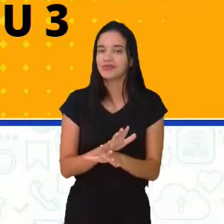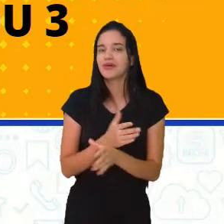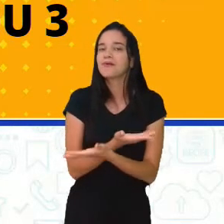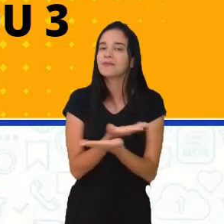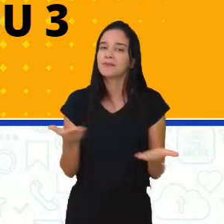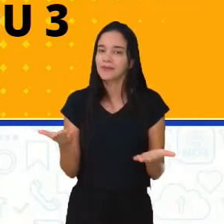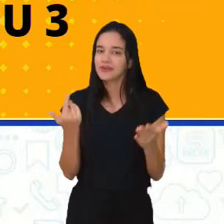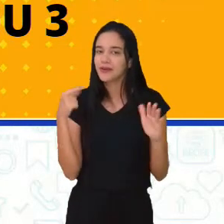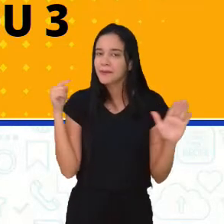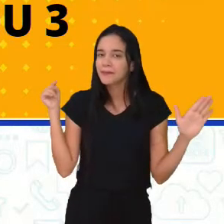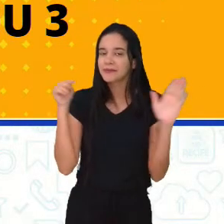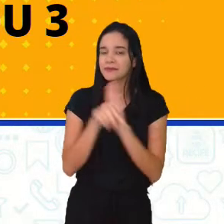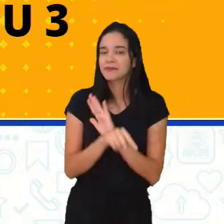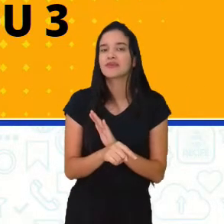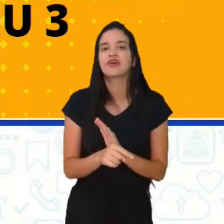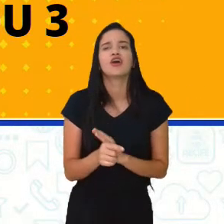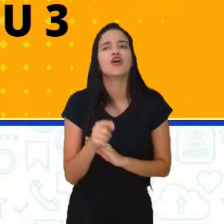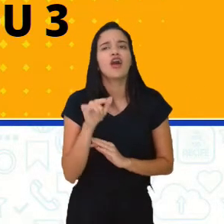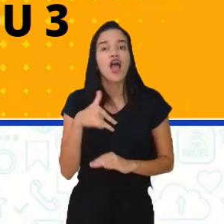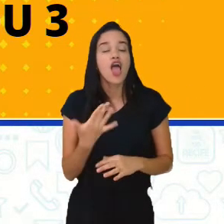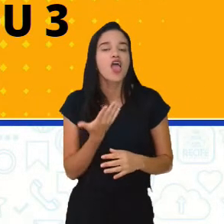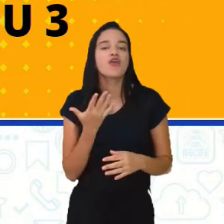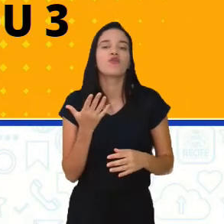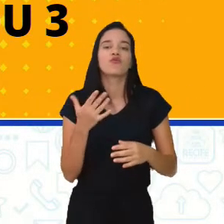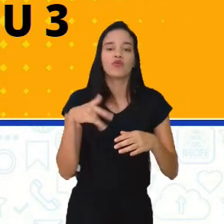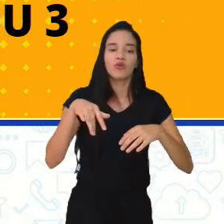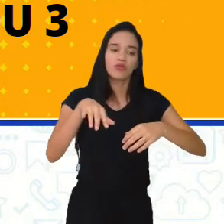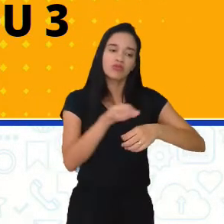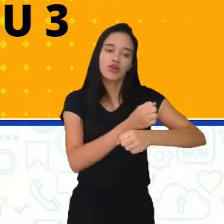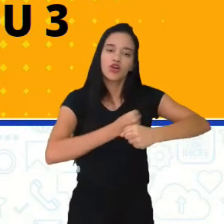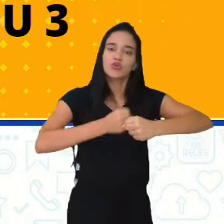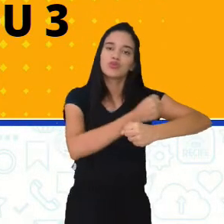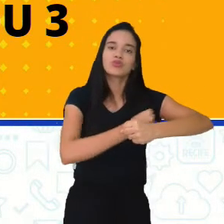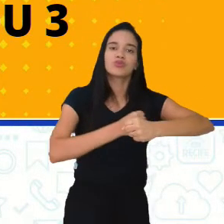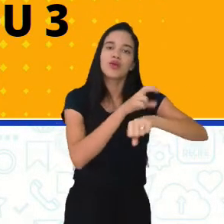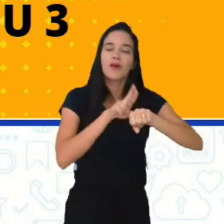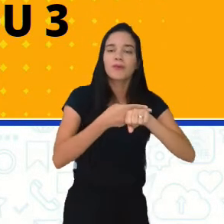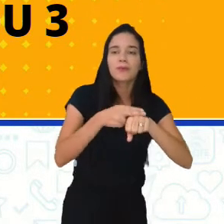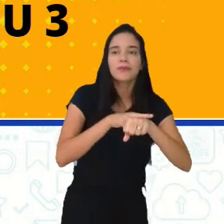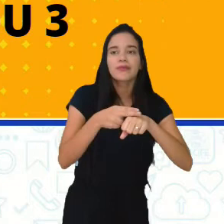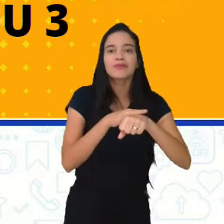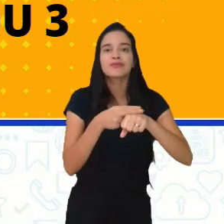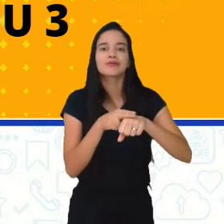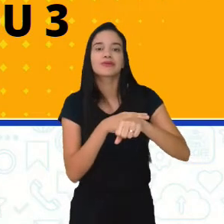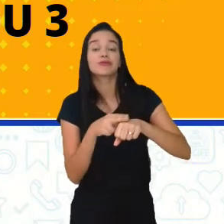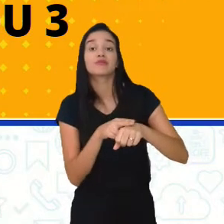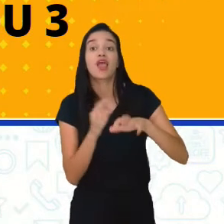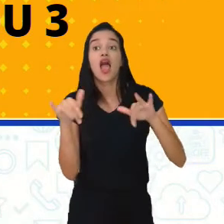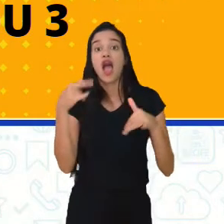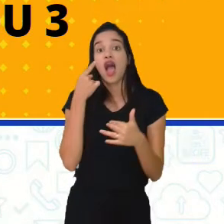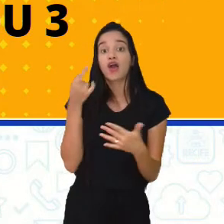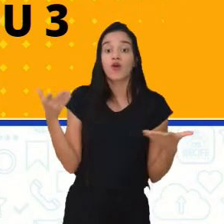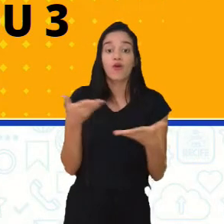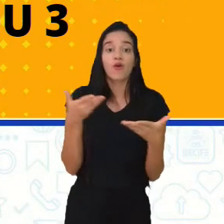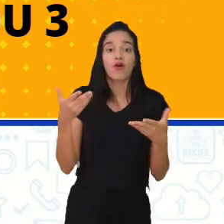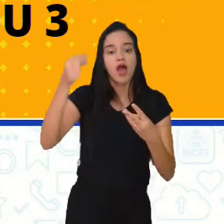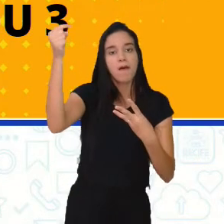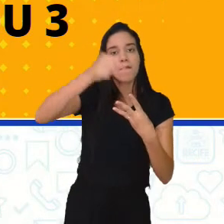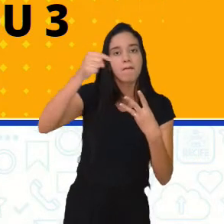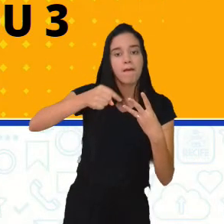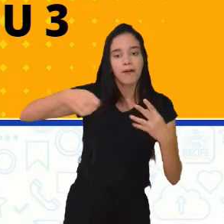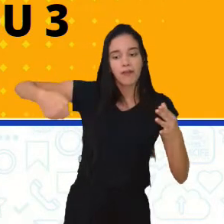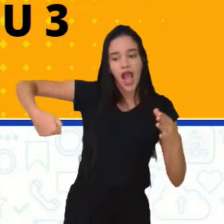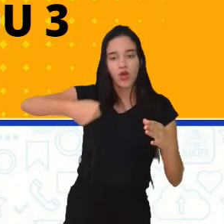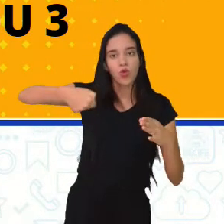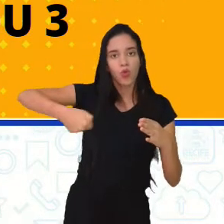vocês fazendo essa pergunta. Vou fazer um brigadeiro. Que colher não devo usar para mexer enquanto ele estiver no